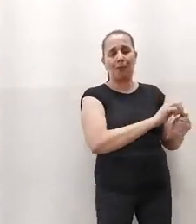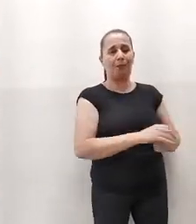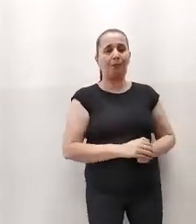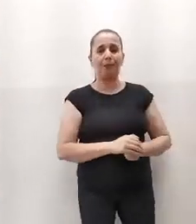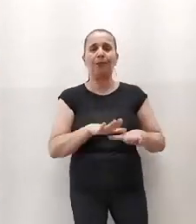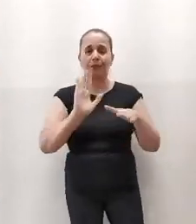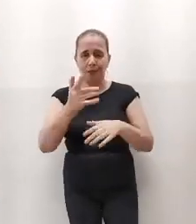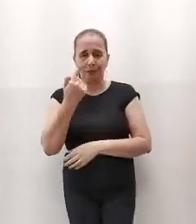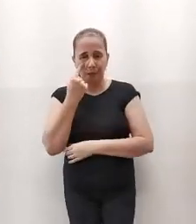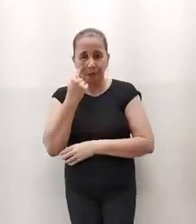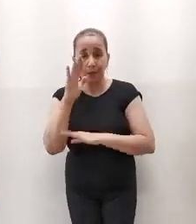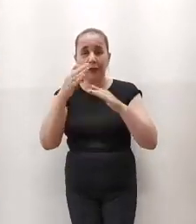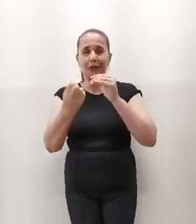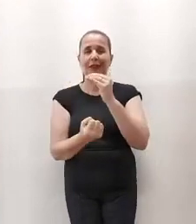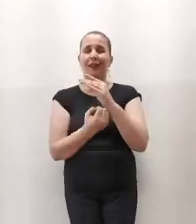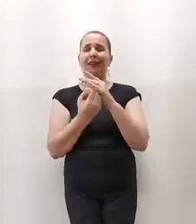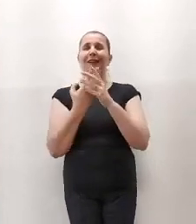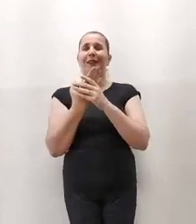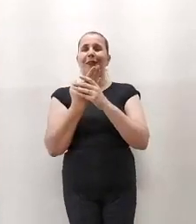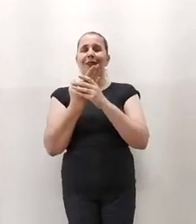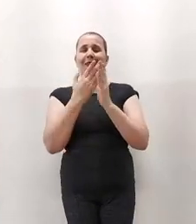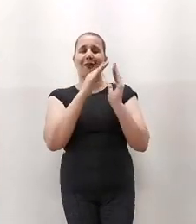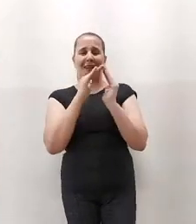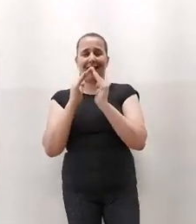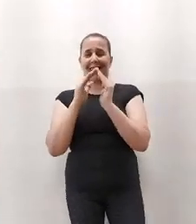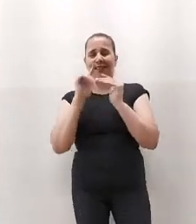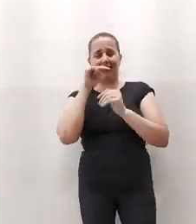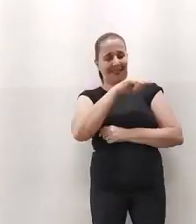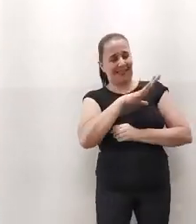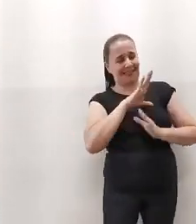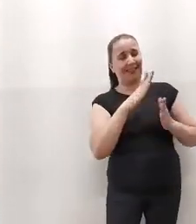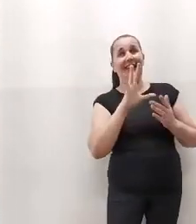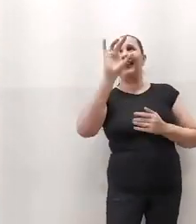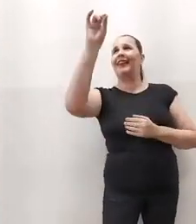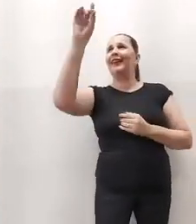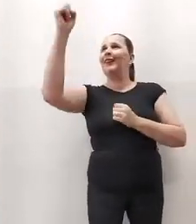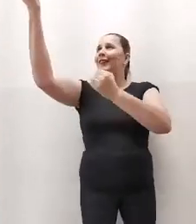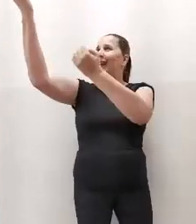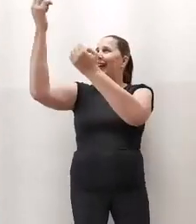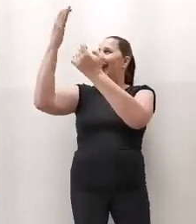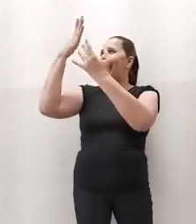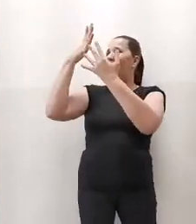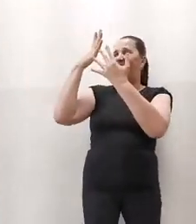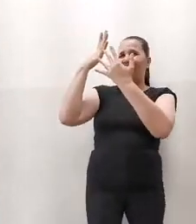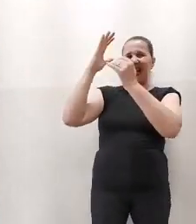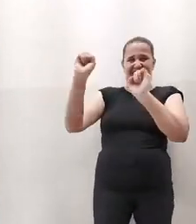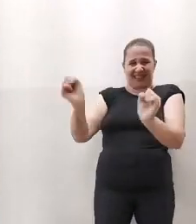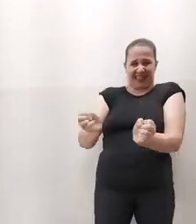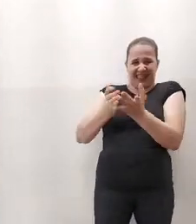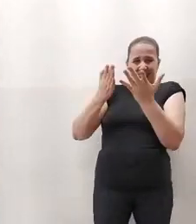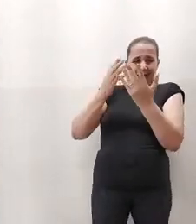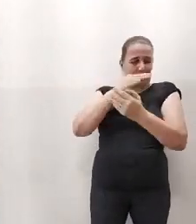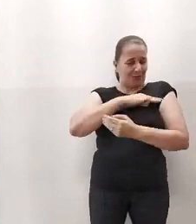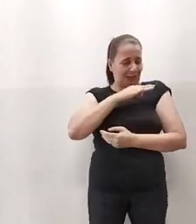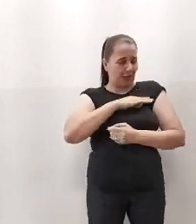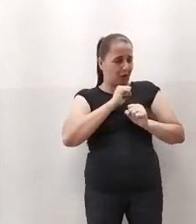você construiu o seu castelinho de areia e Deus, com a sua enorme graça misericordiosa, veio com aquela onda do Espírito e acabou com